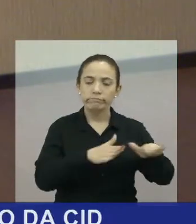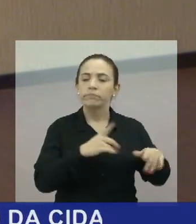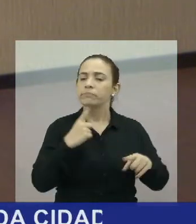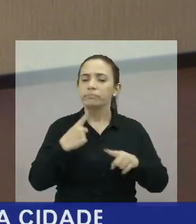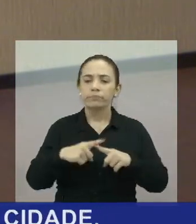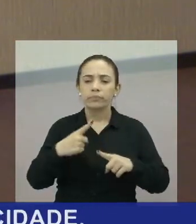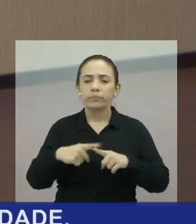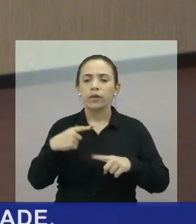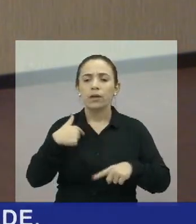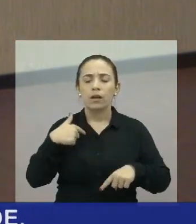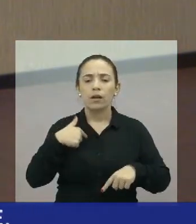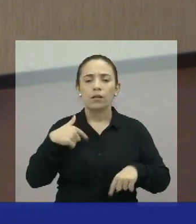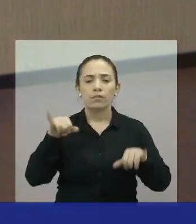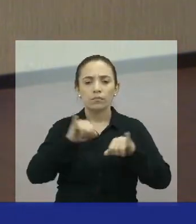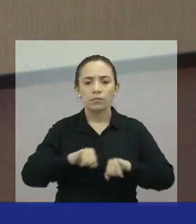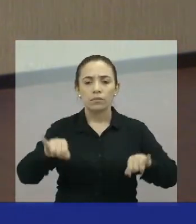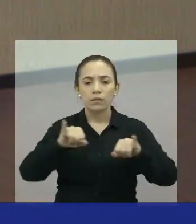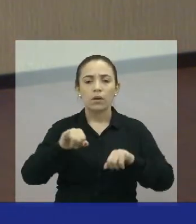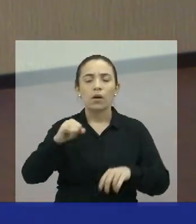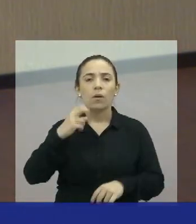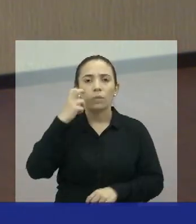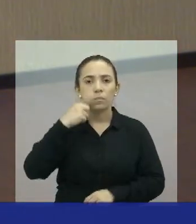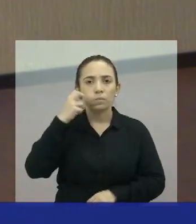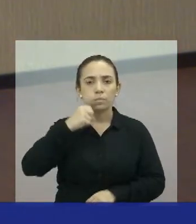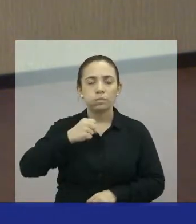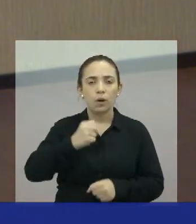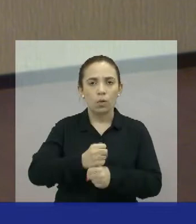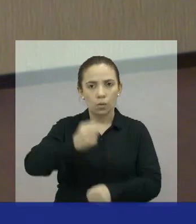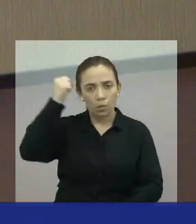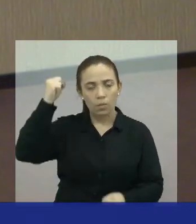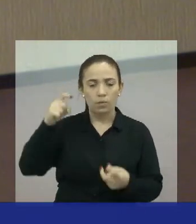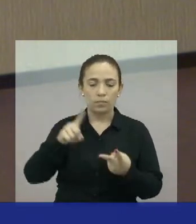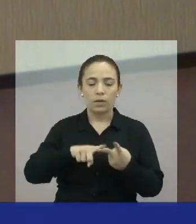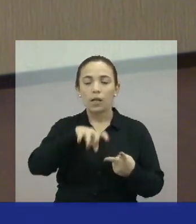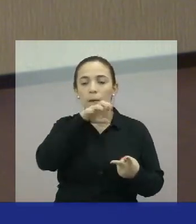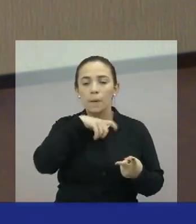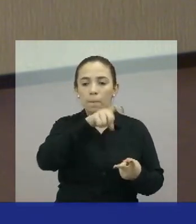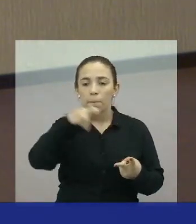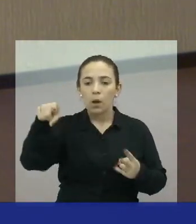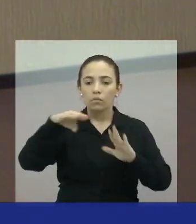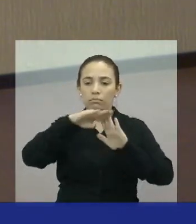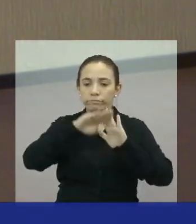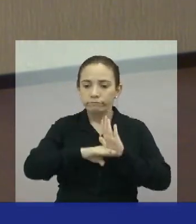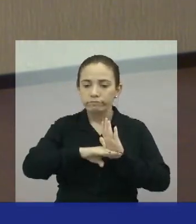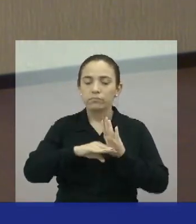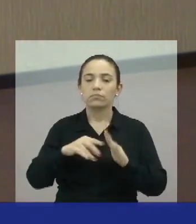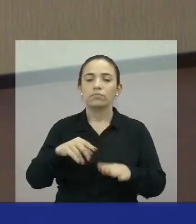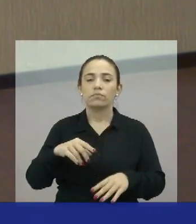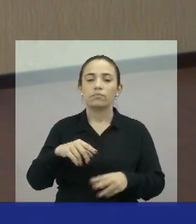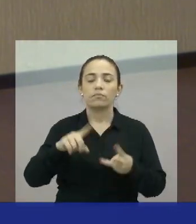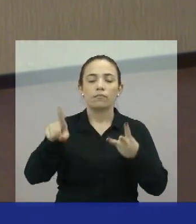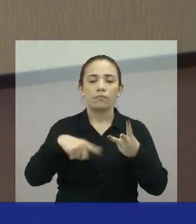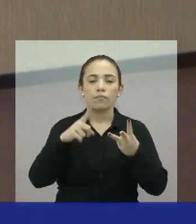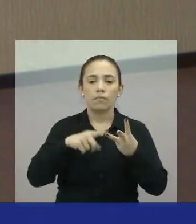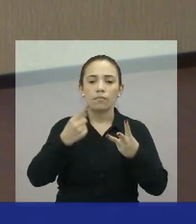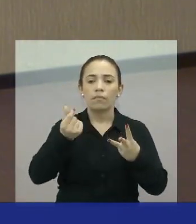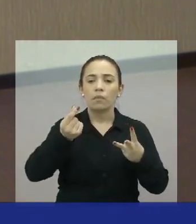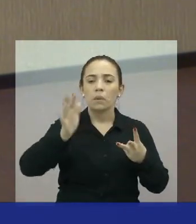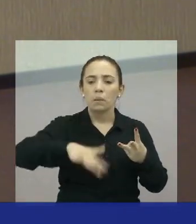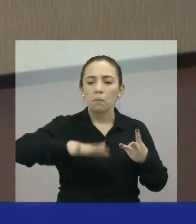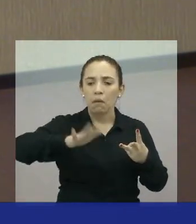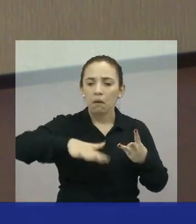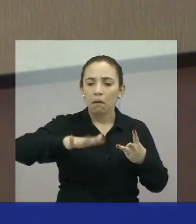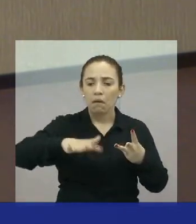de lucro, de isenção de impostos, né? De preço barato,